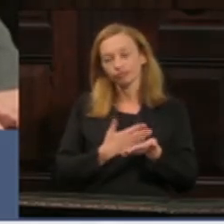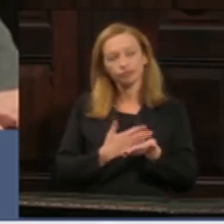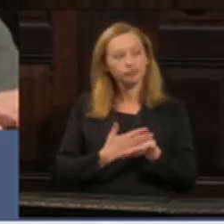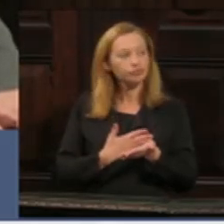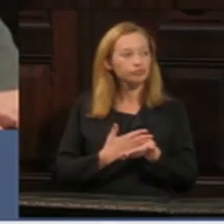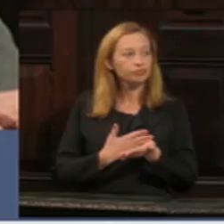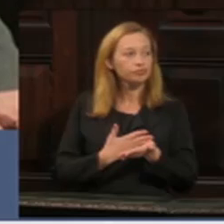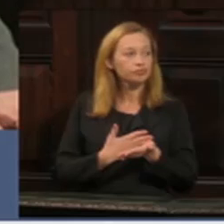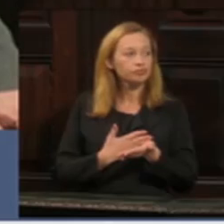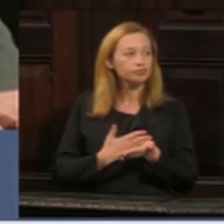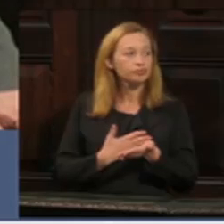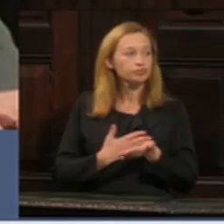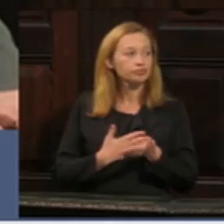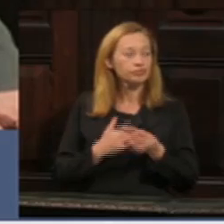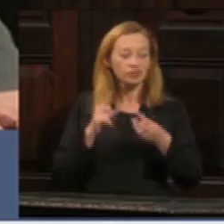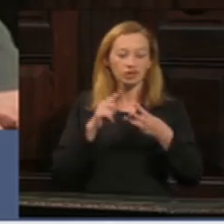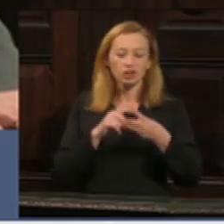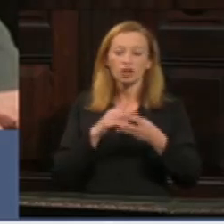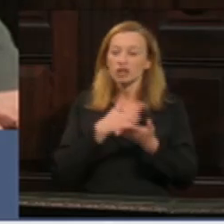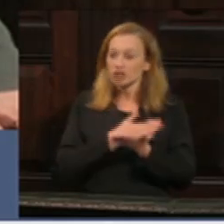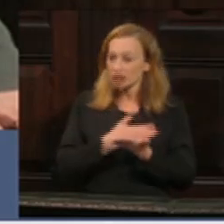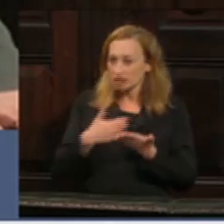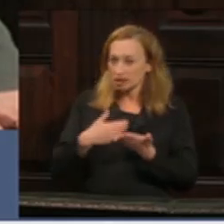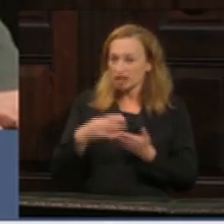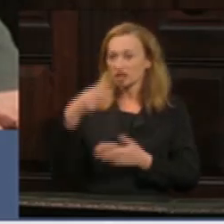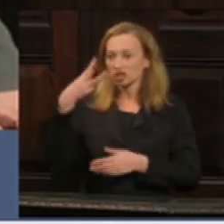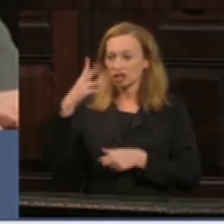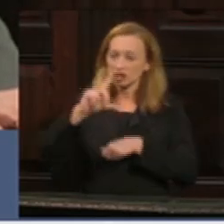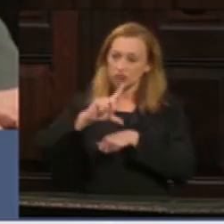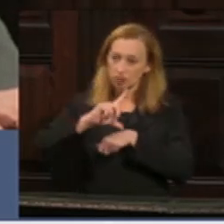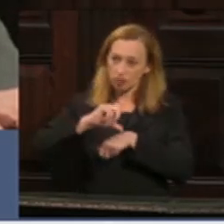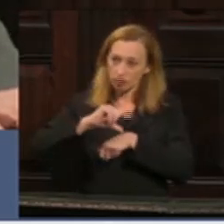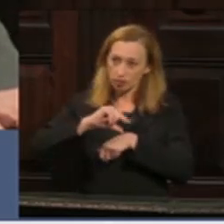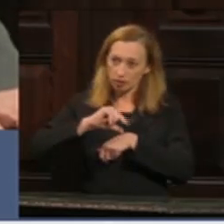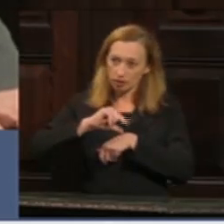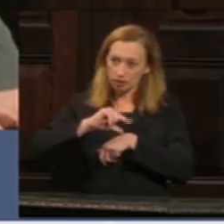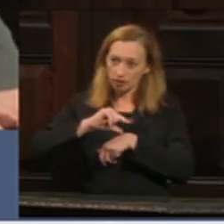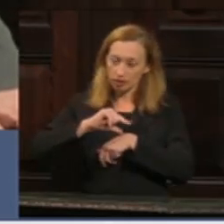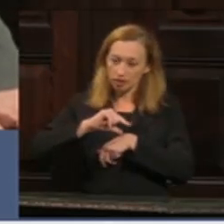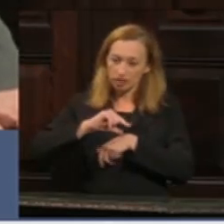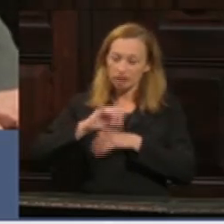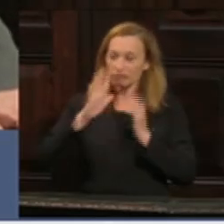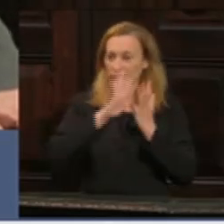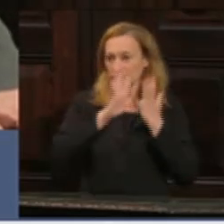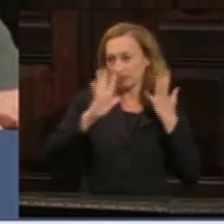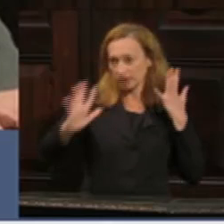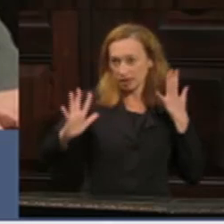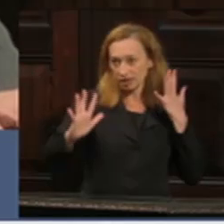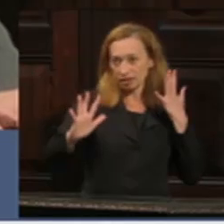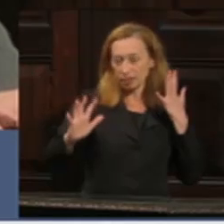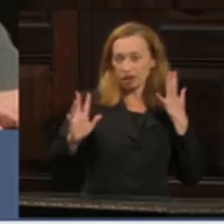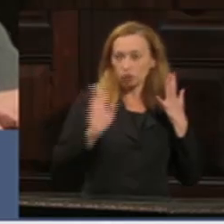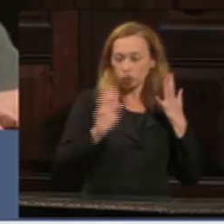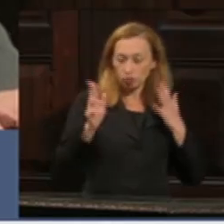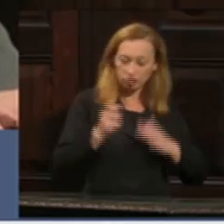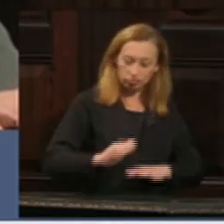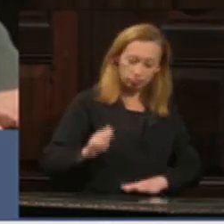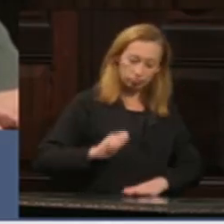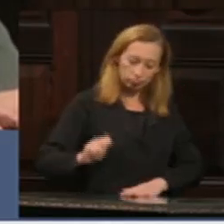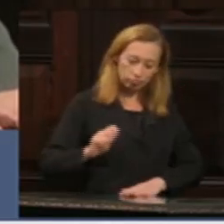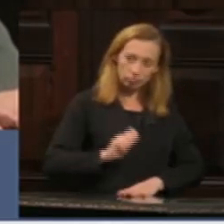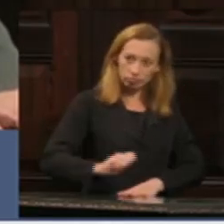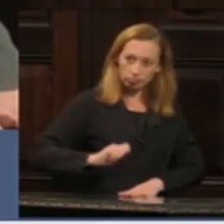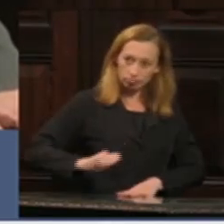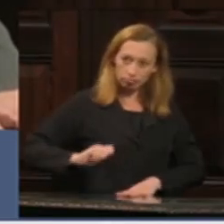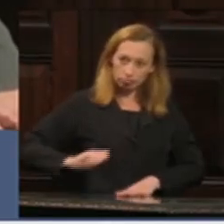abre às 13 horas e se faz fila para assiná-lo.